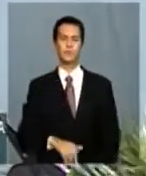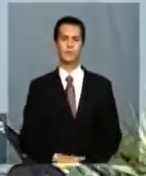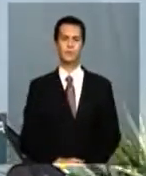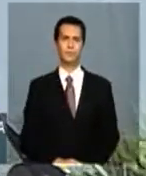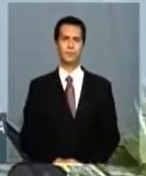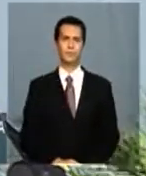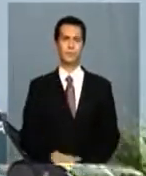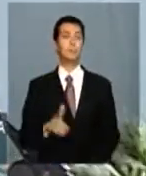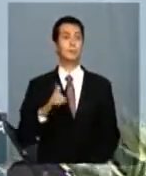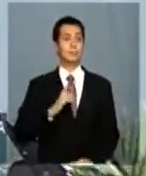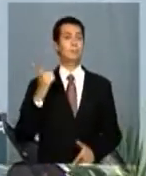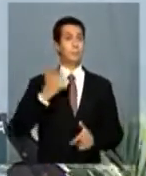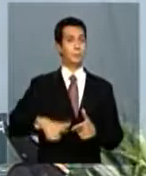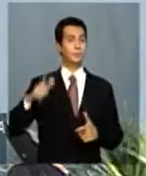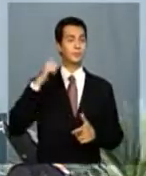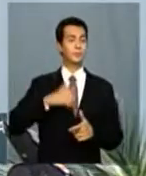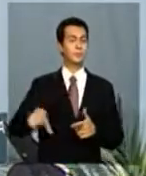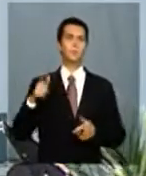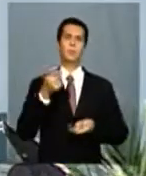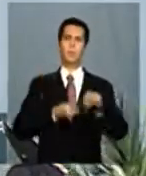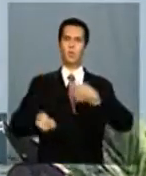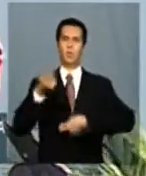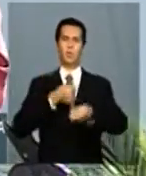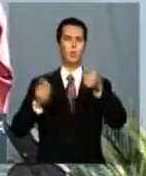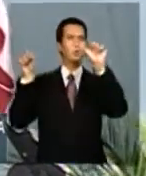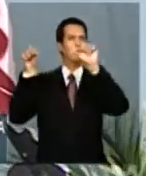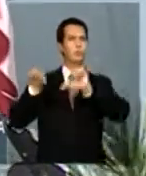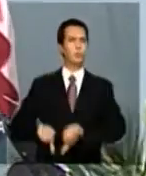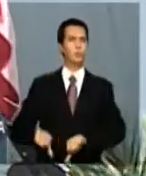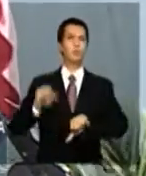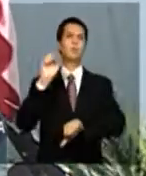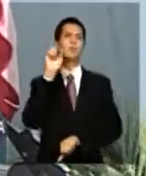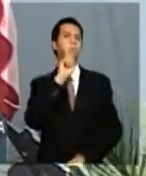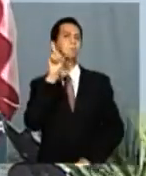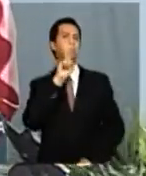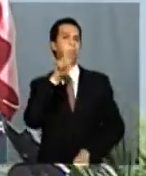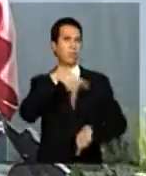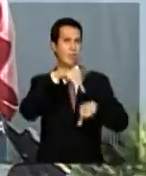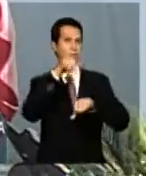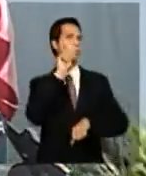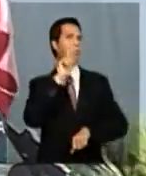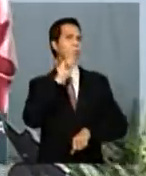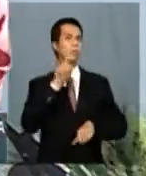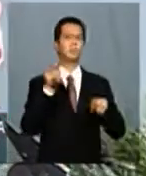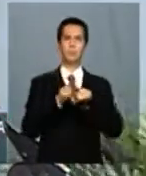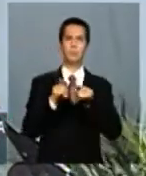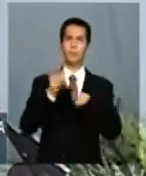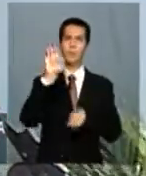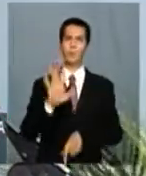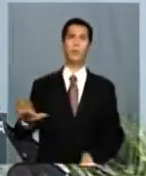uma crise bastante intensa nos Estados Unidos e na Europa.